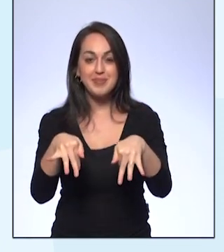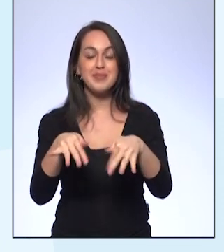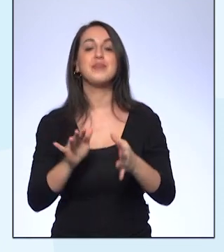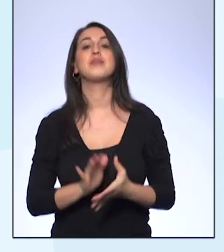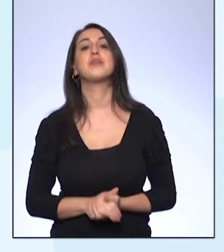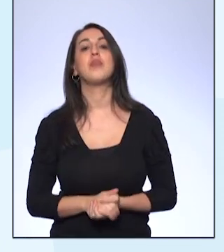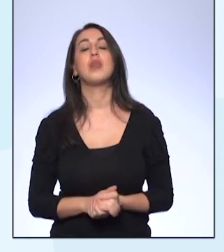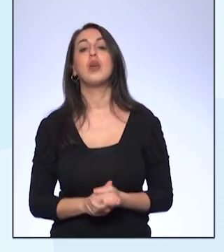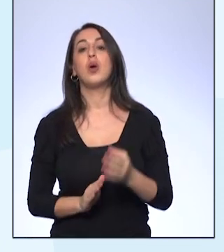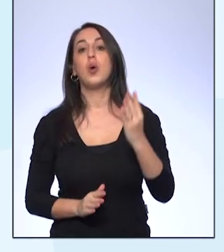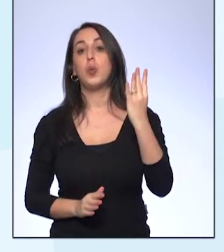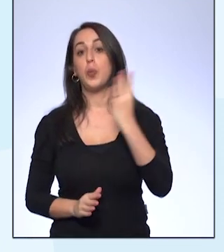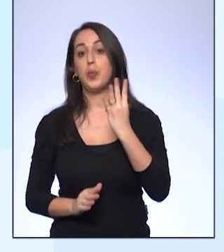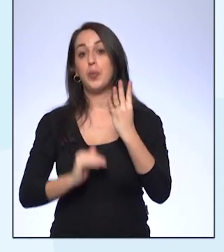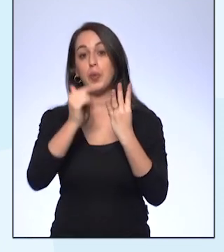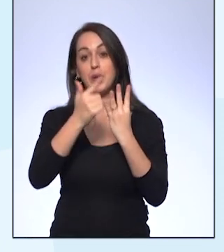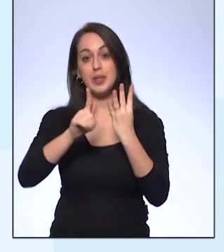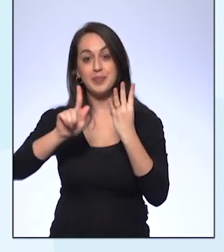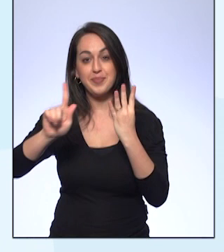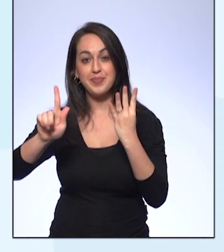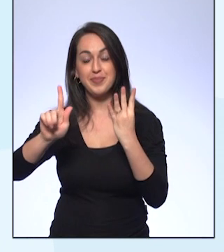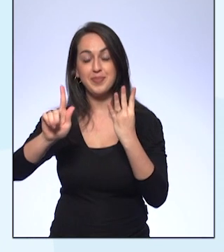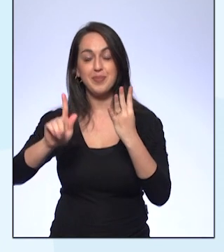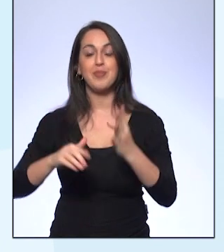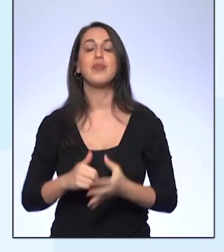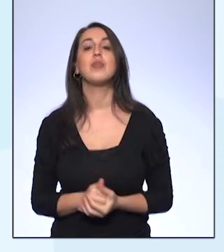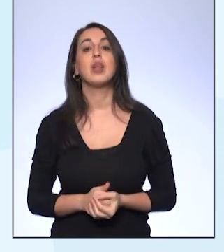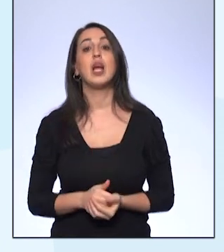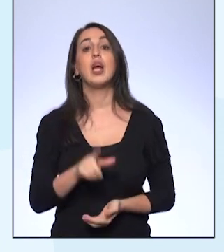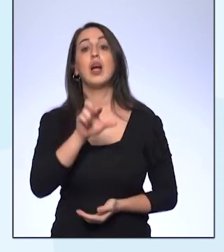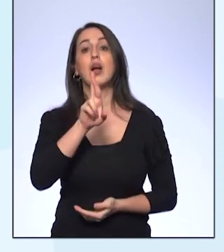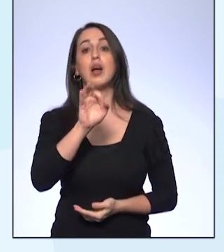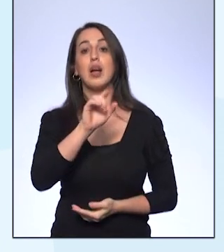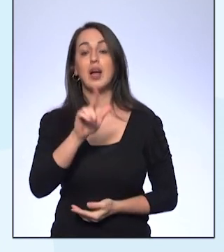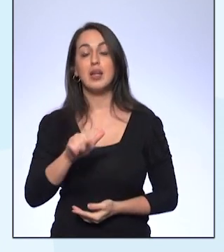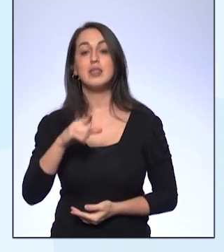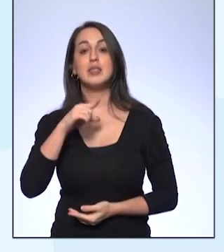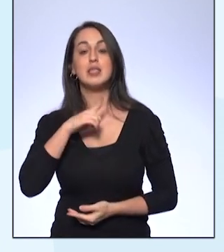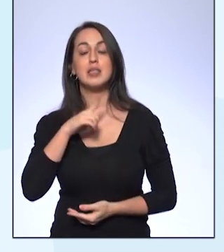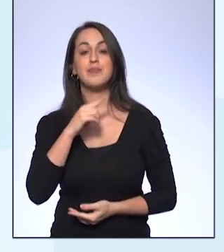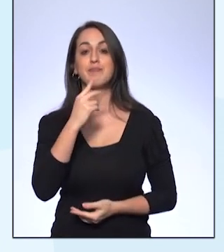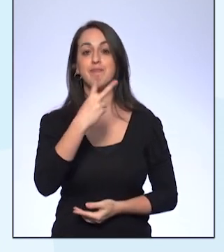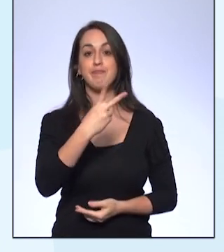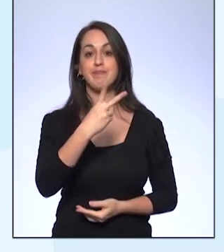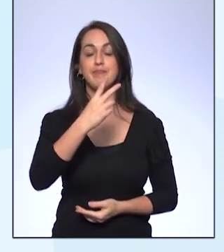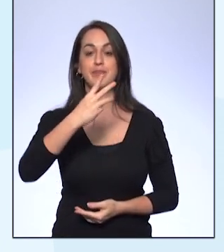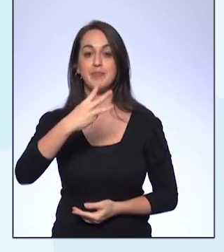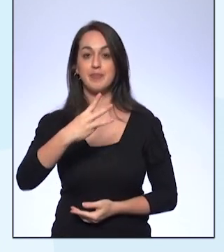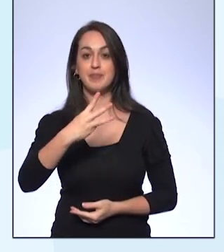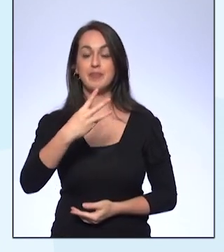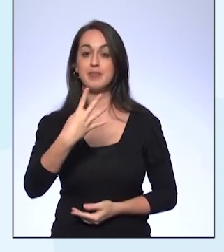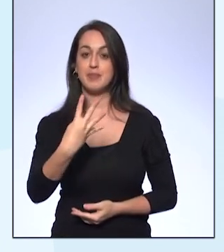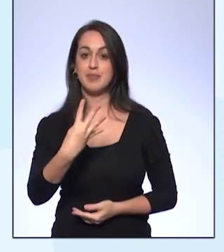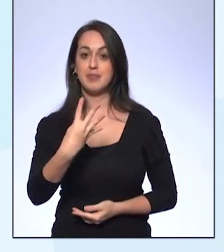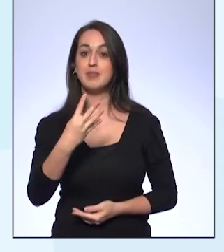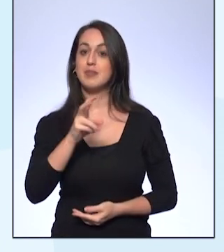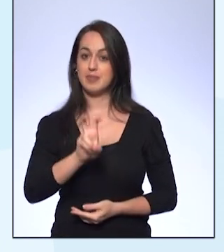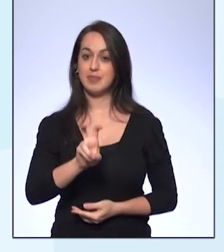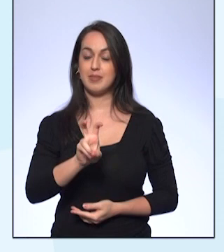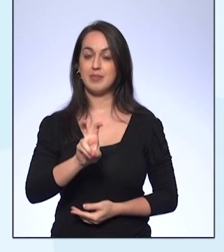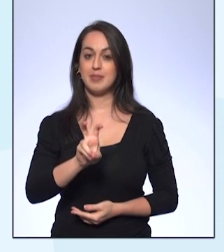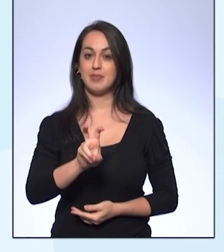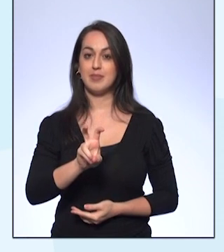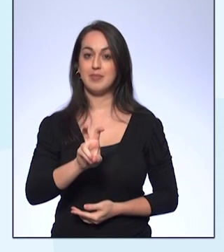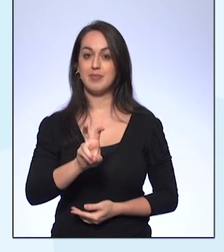do quarto grau, cujas raízes são 2, 3, 4 e